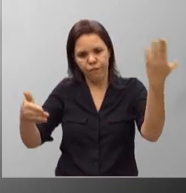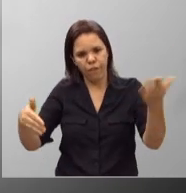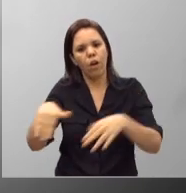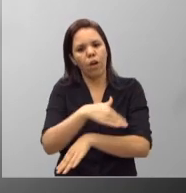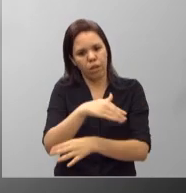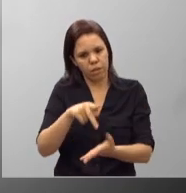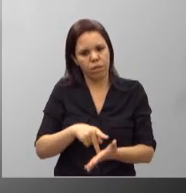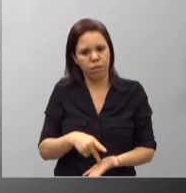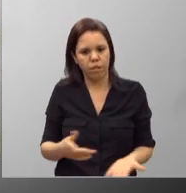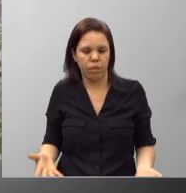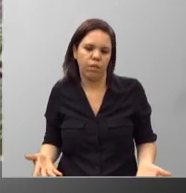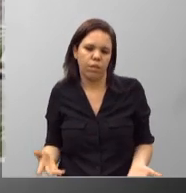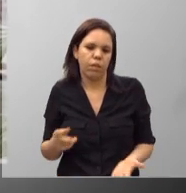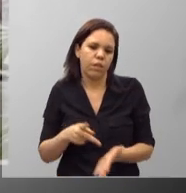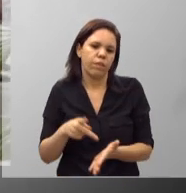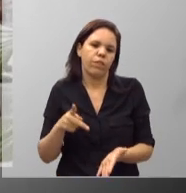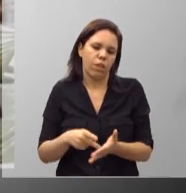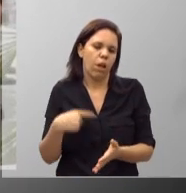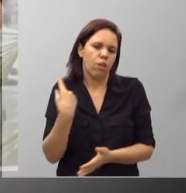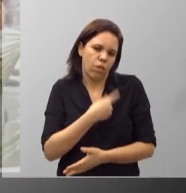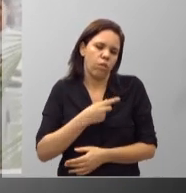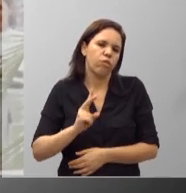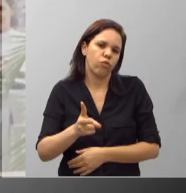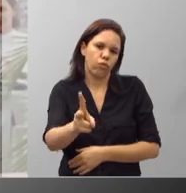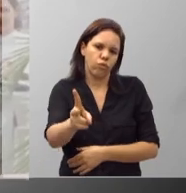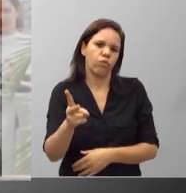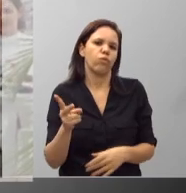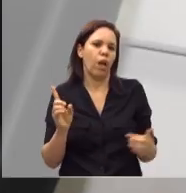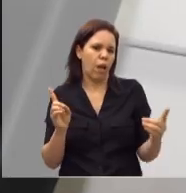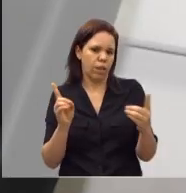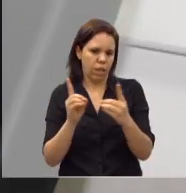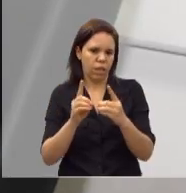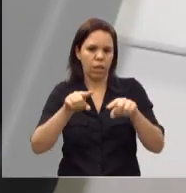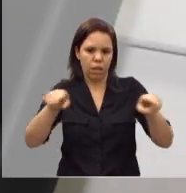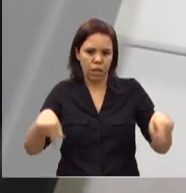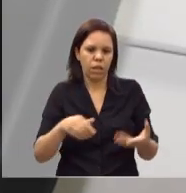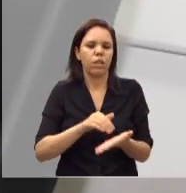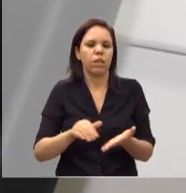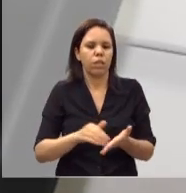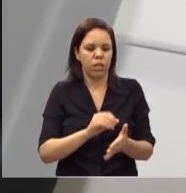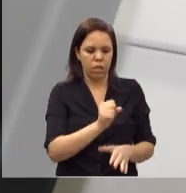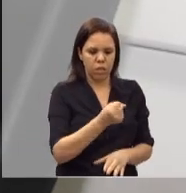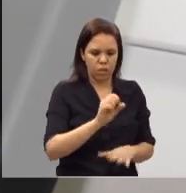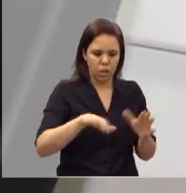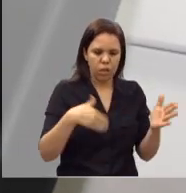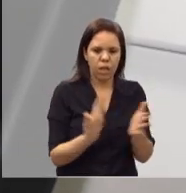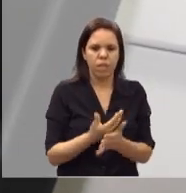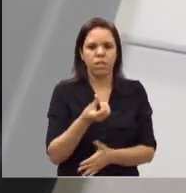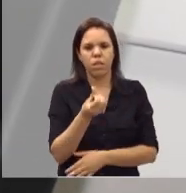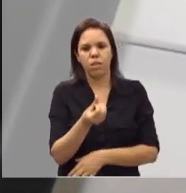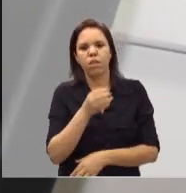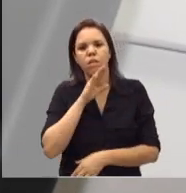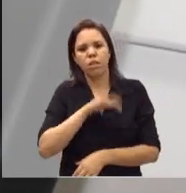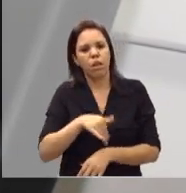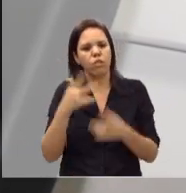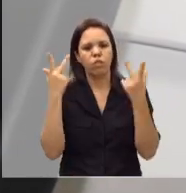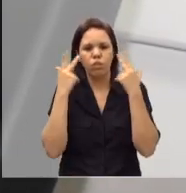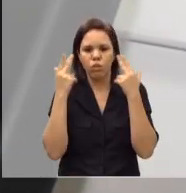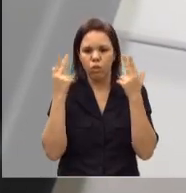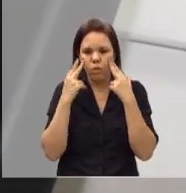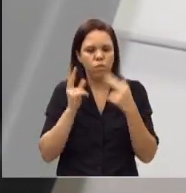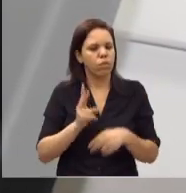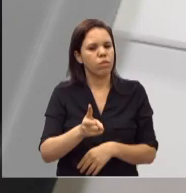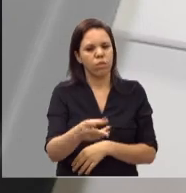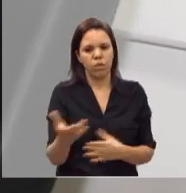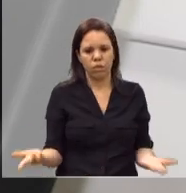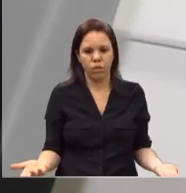Isso. Na verdade, nós continuamos atendendo diariamente no gabinete, das 8 às 18, é normal, continua o